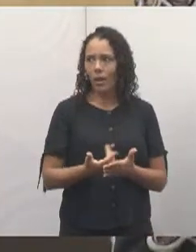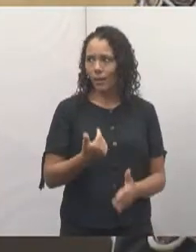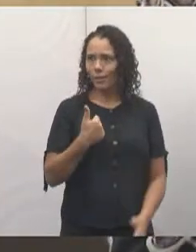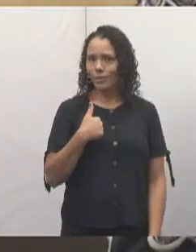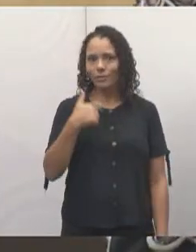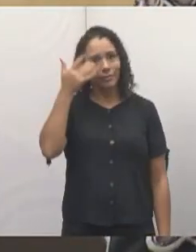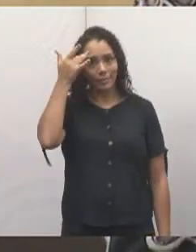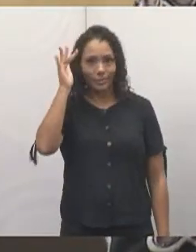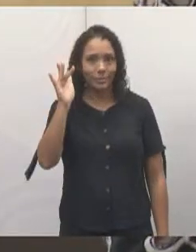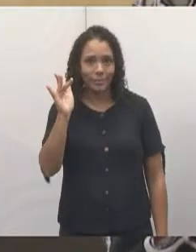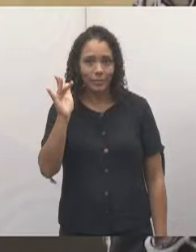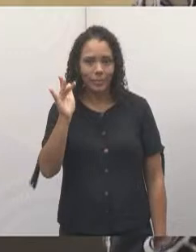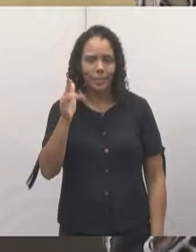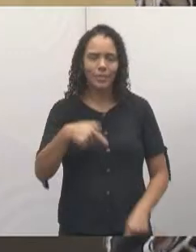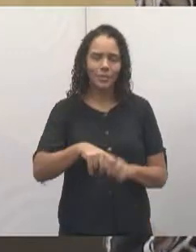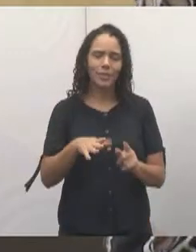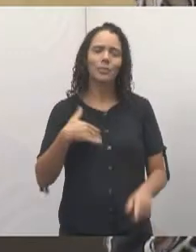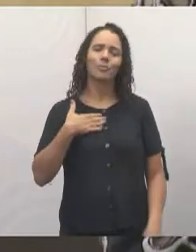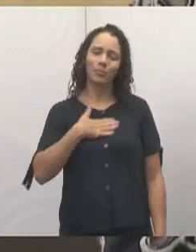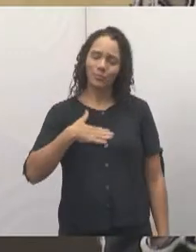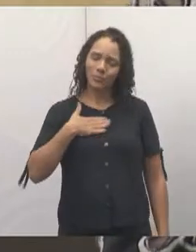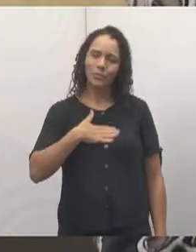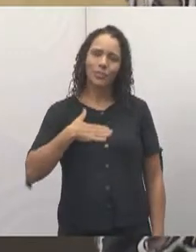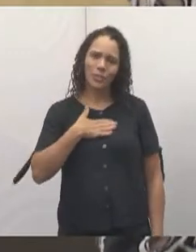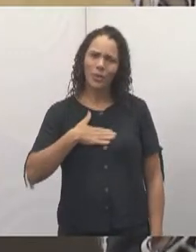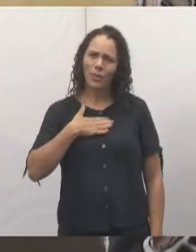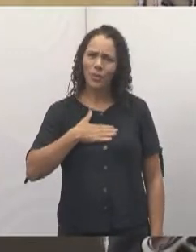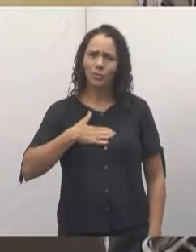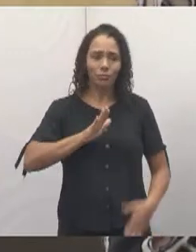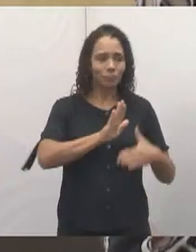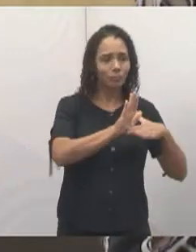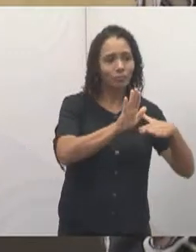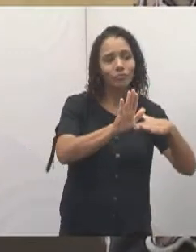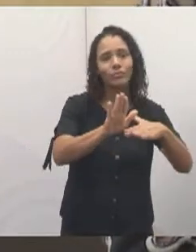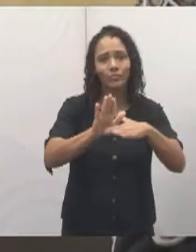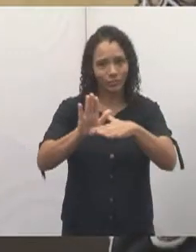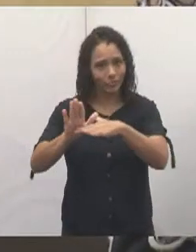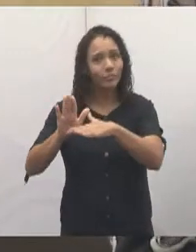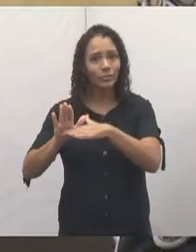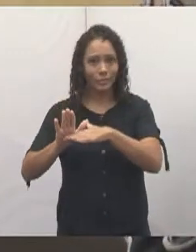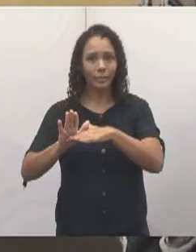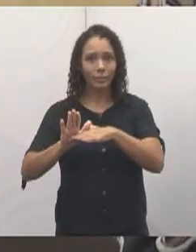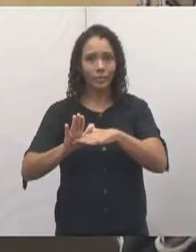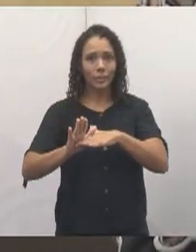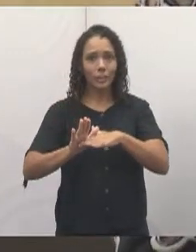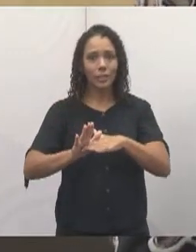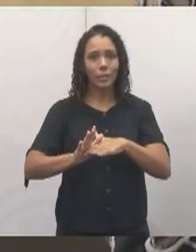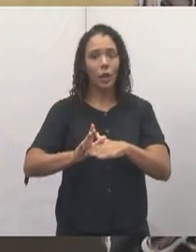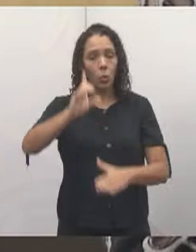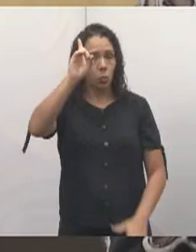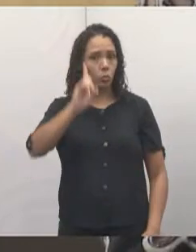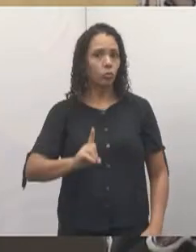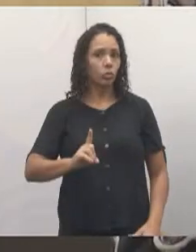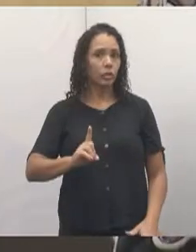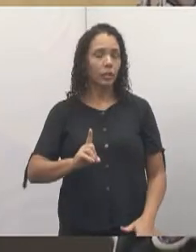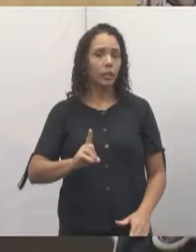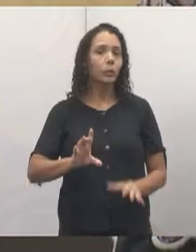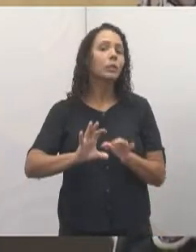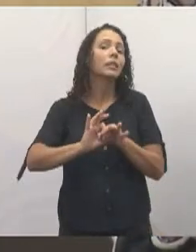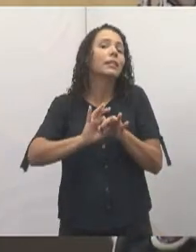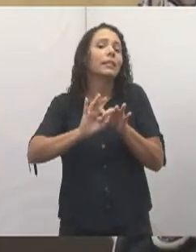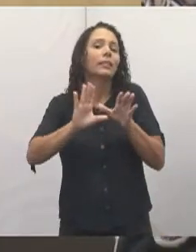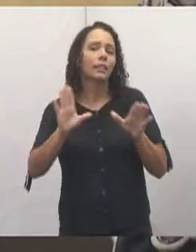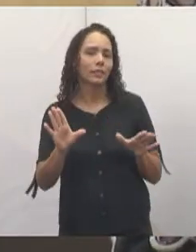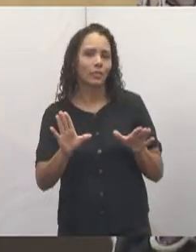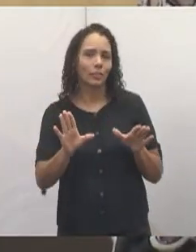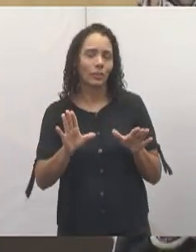sabia. E eu sempre gostei muito de poder ajudar pessoas, entendeu? Então, o direito te propicia isso, porque você clareia